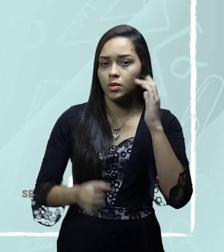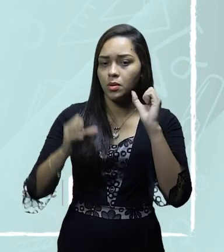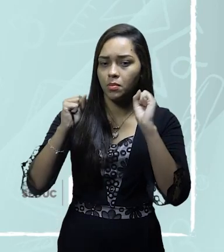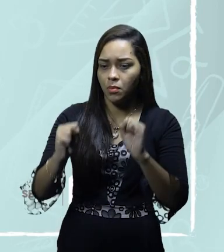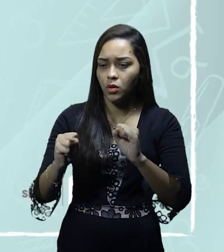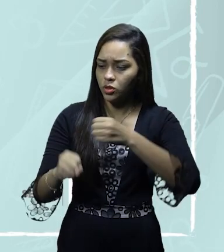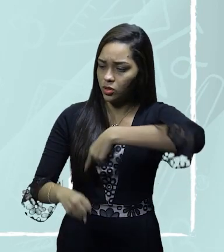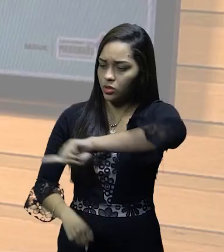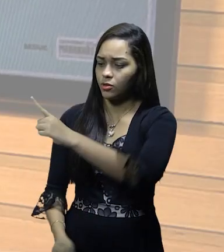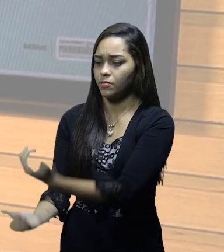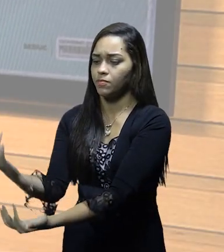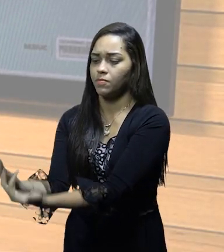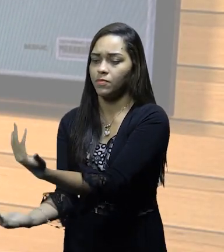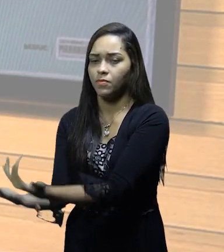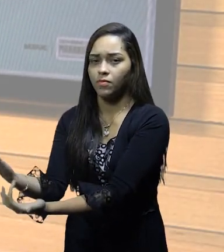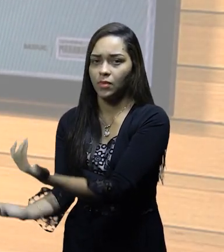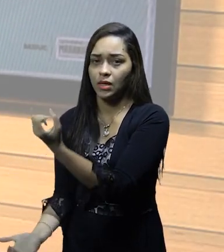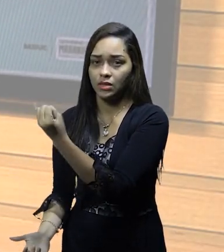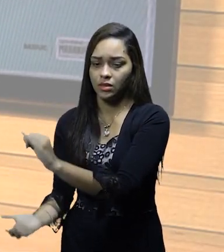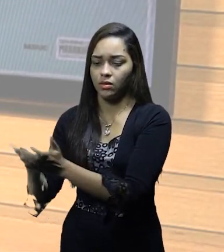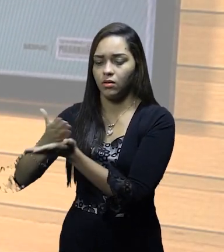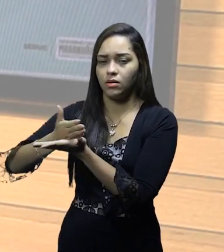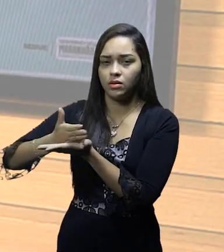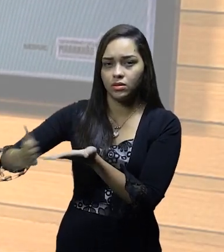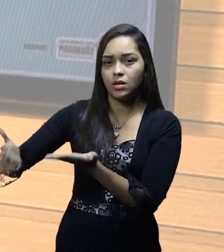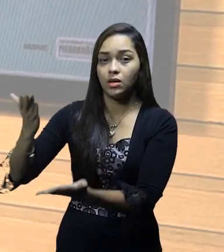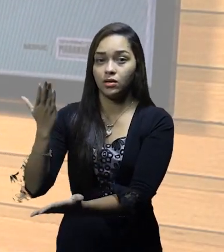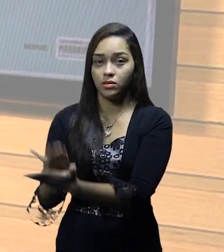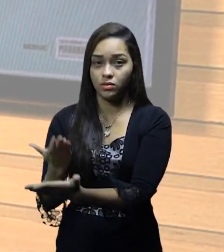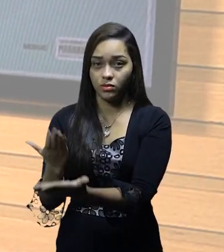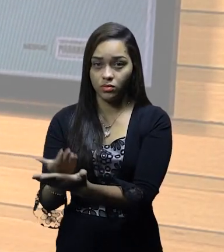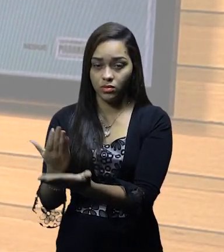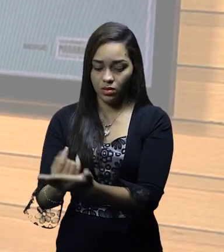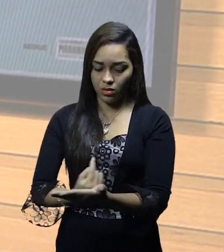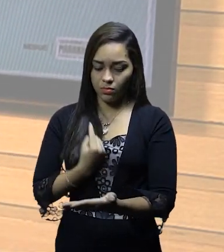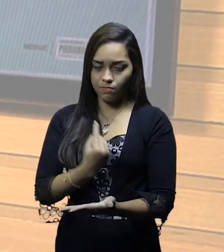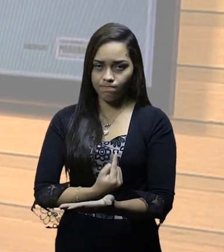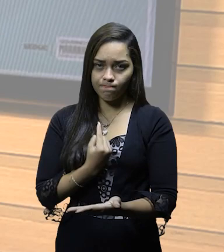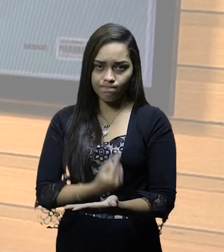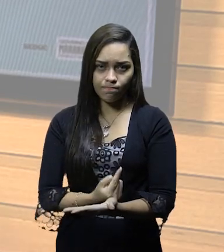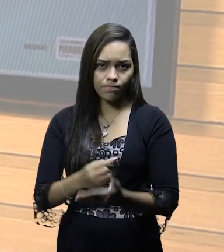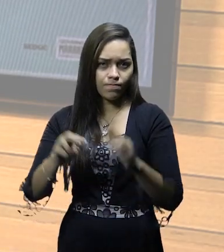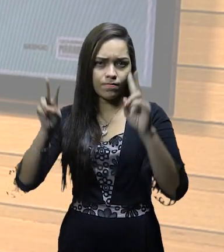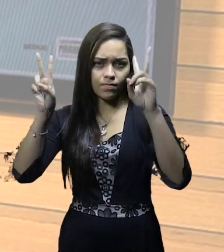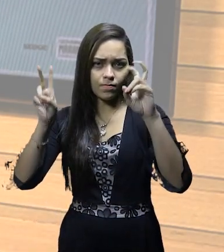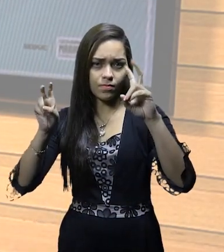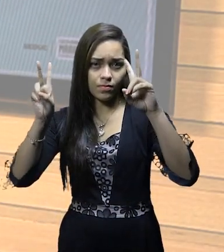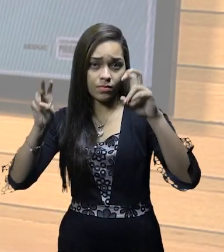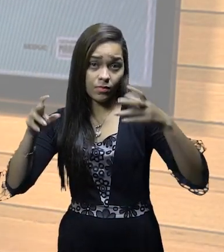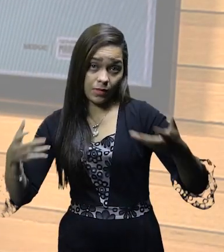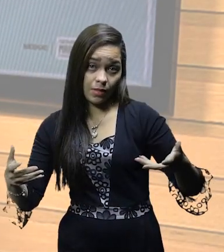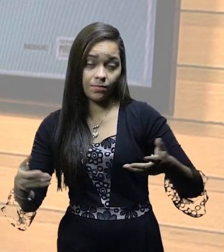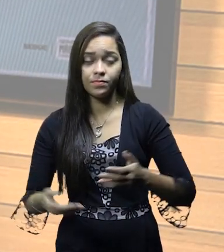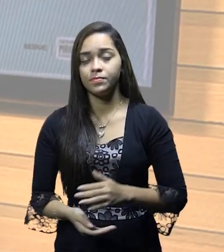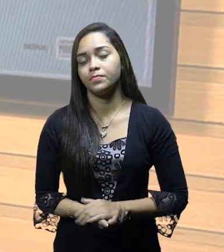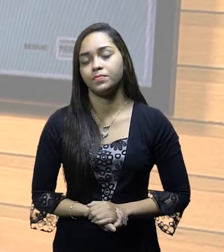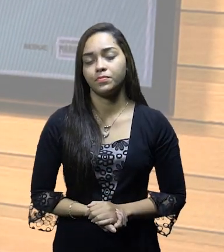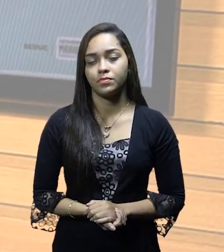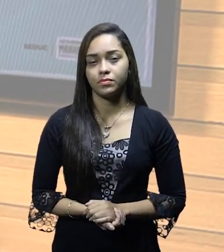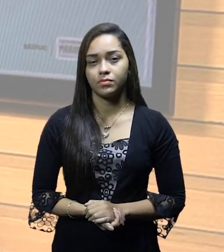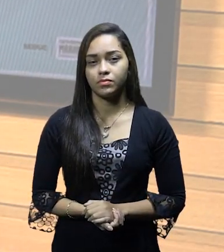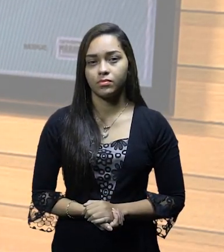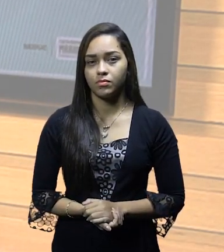si próprio. Será que o homem poderia ser condenado ao inferno se começassem